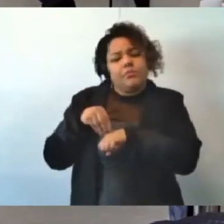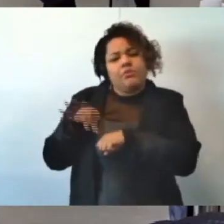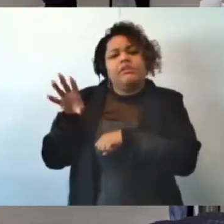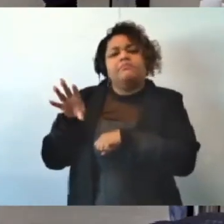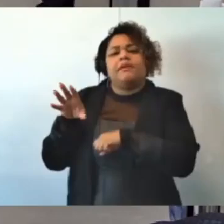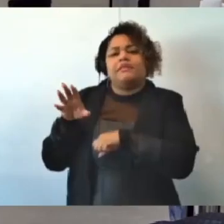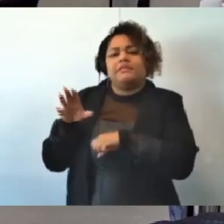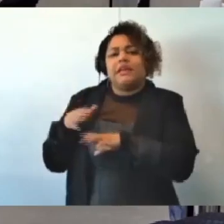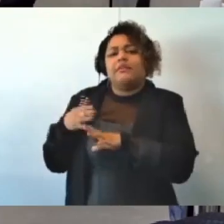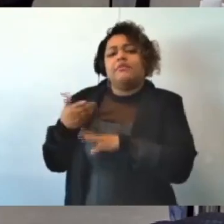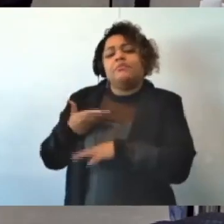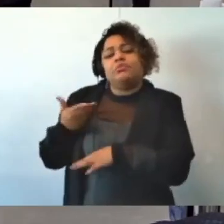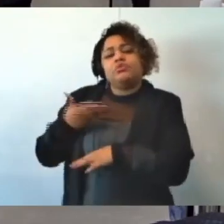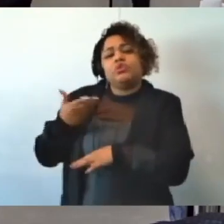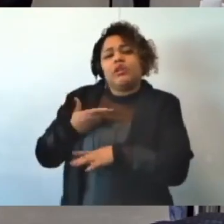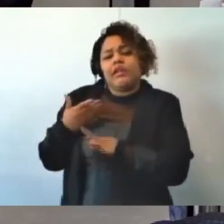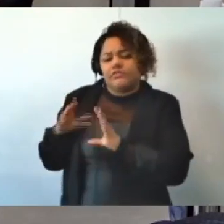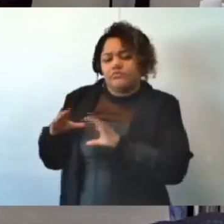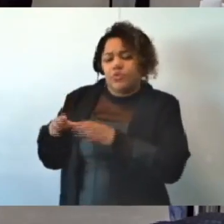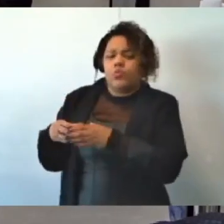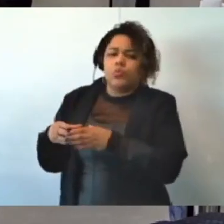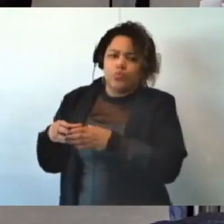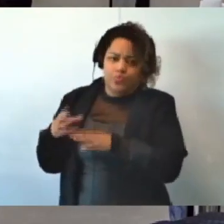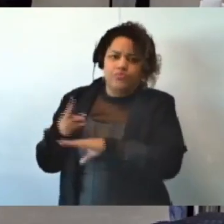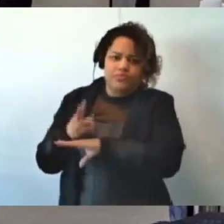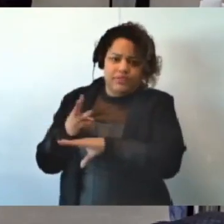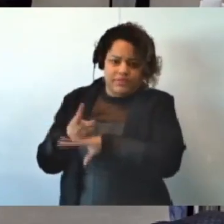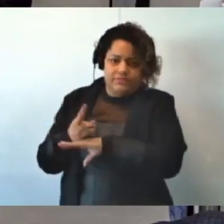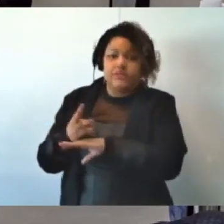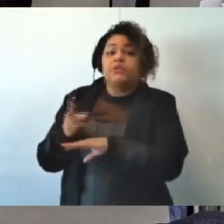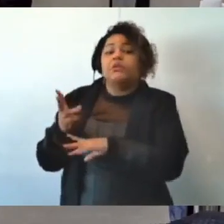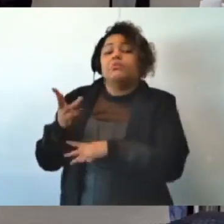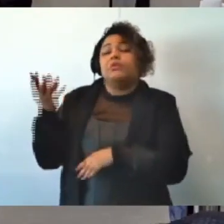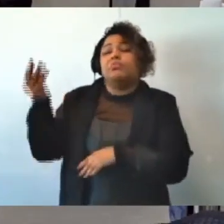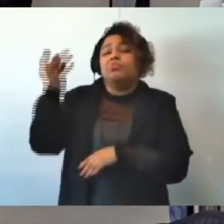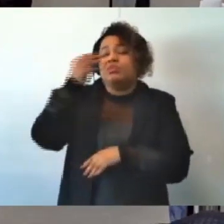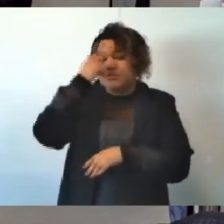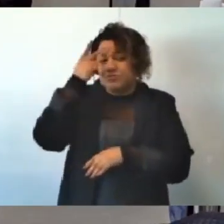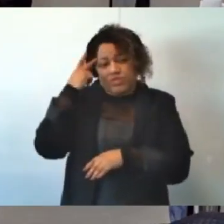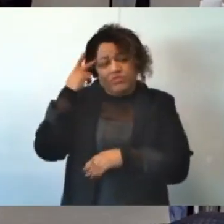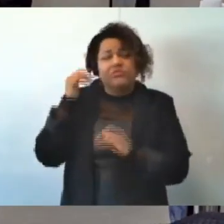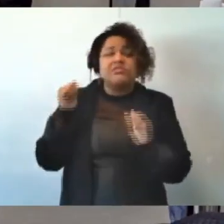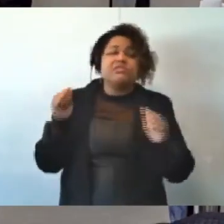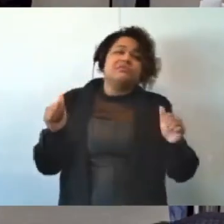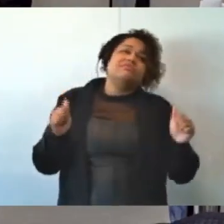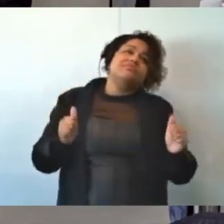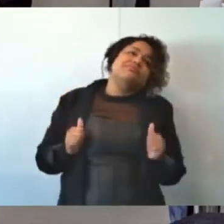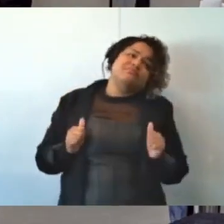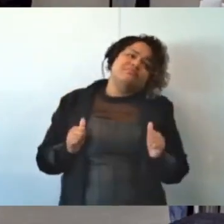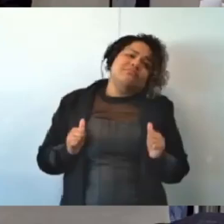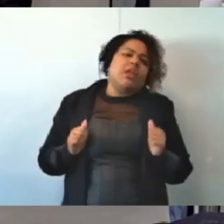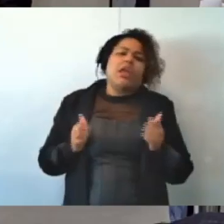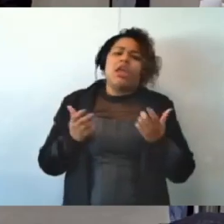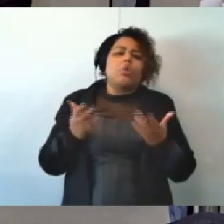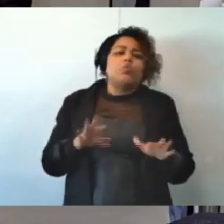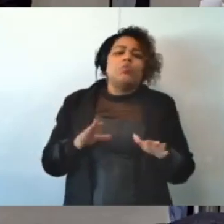porque o pessoal é muito acomodado, gente. Ninguém quer vir aqui do meu prédio, só eu e uma amiga,